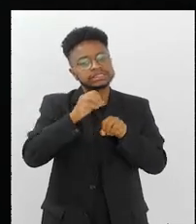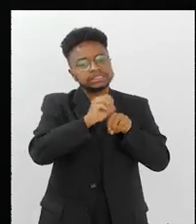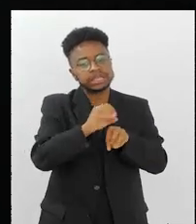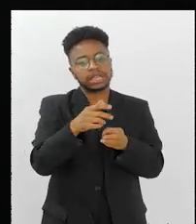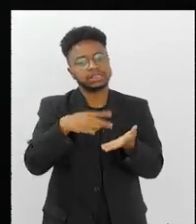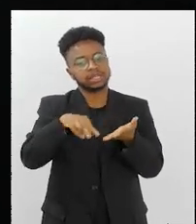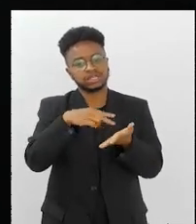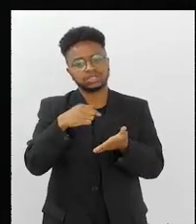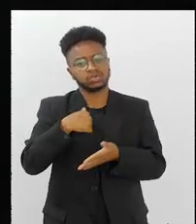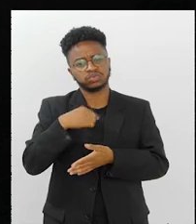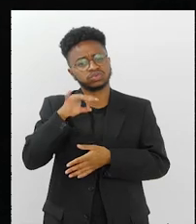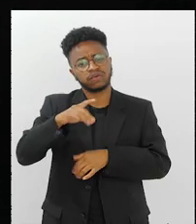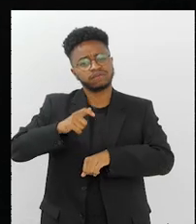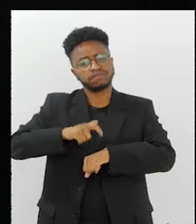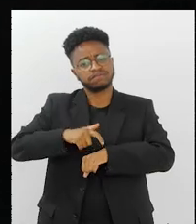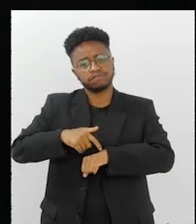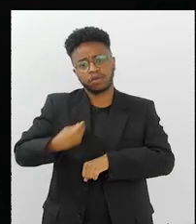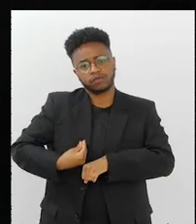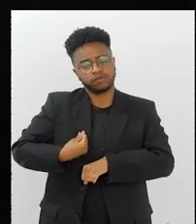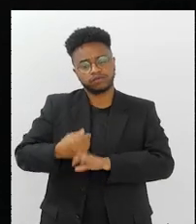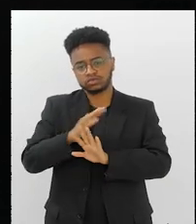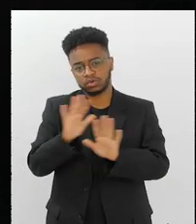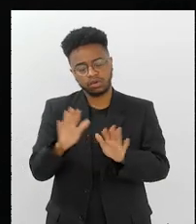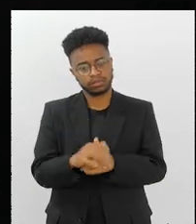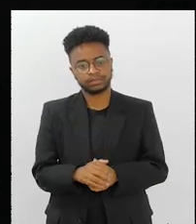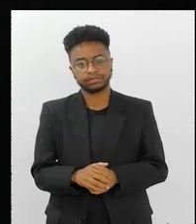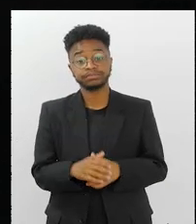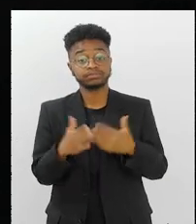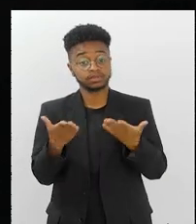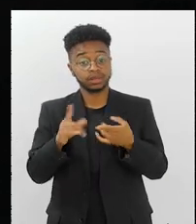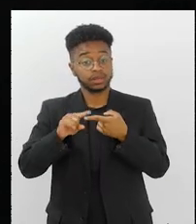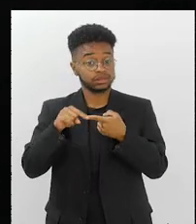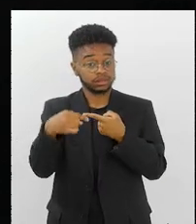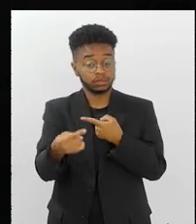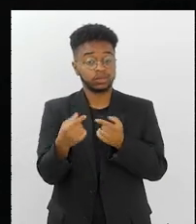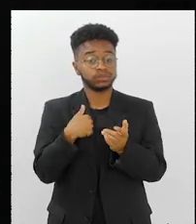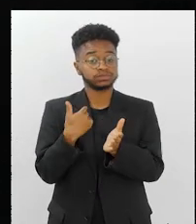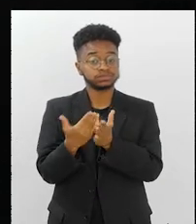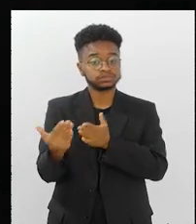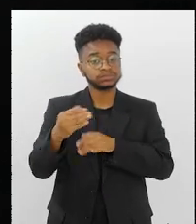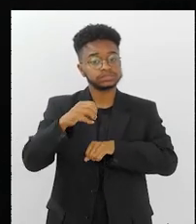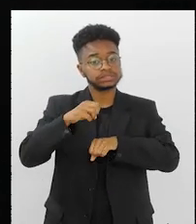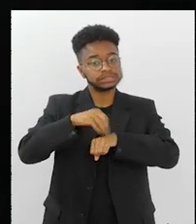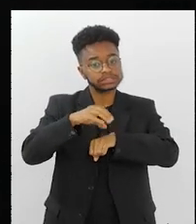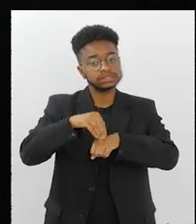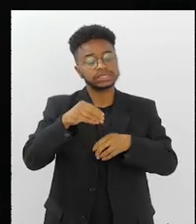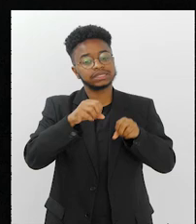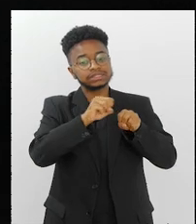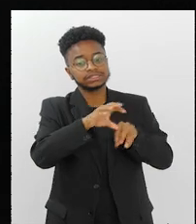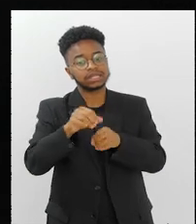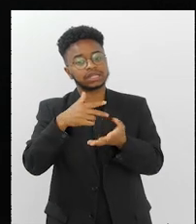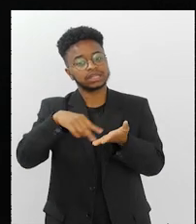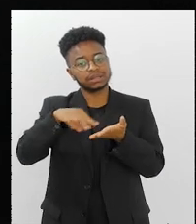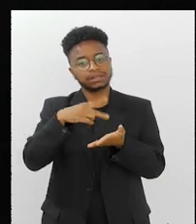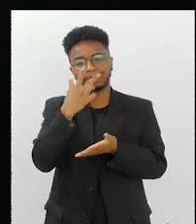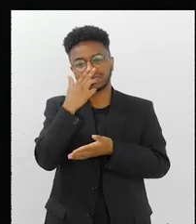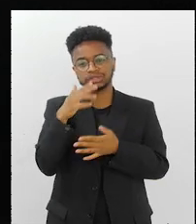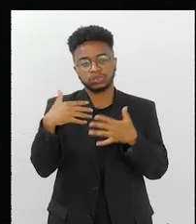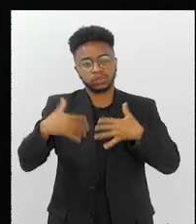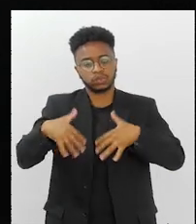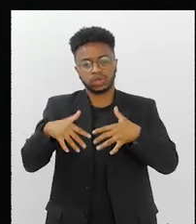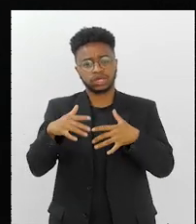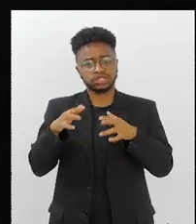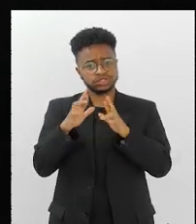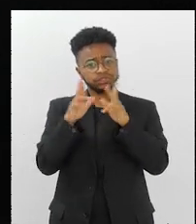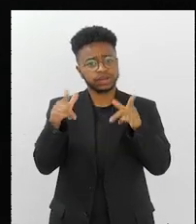bailarin eu não tinha essa pretensão mesmo e quando eu me tornei coreógrafo é E hoje é estou coreógrafo é é algo muito louco porque eu não